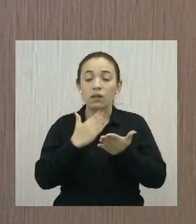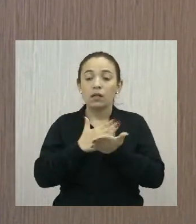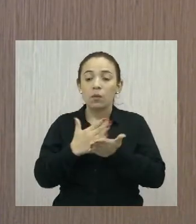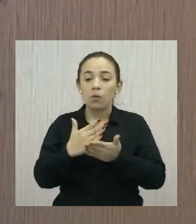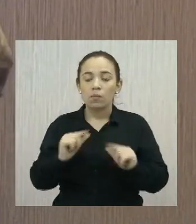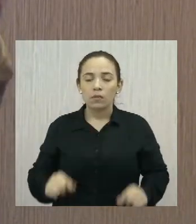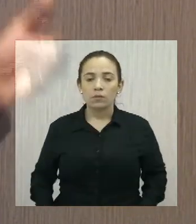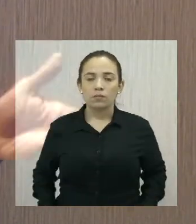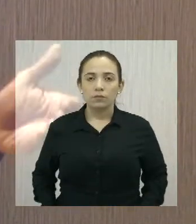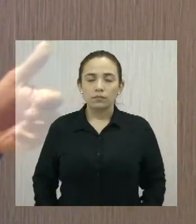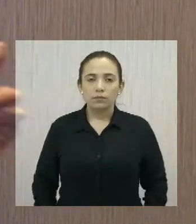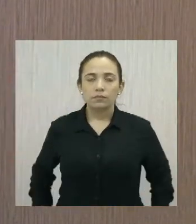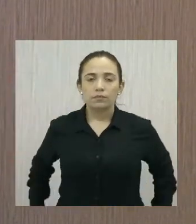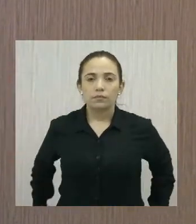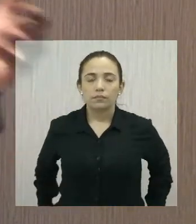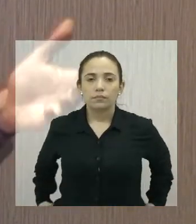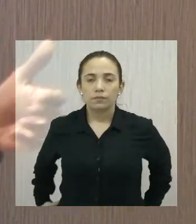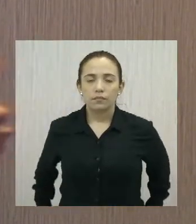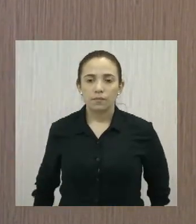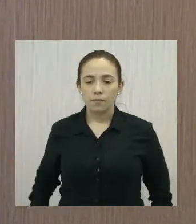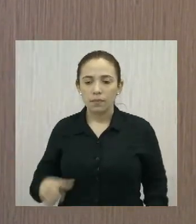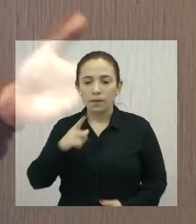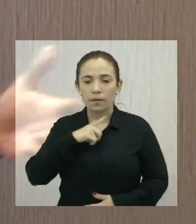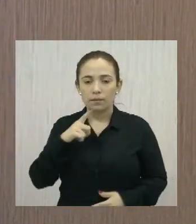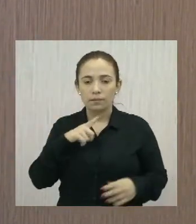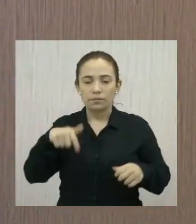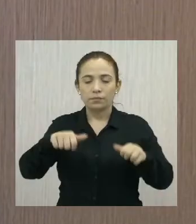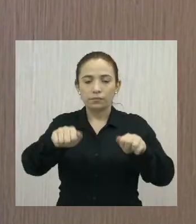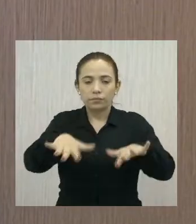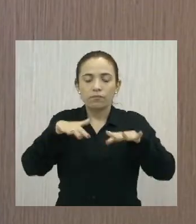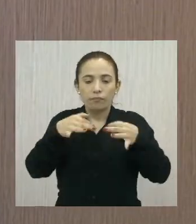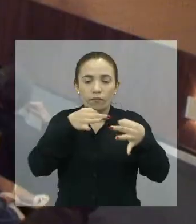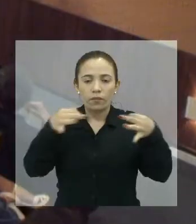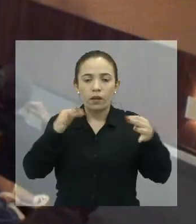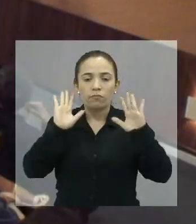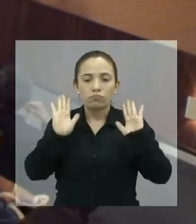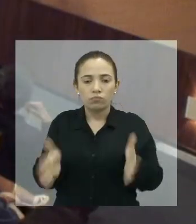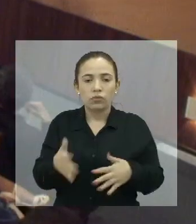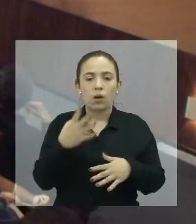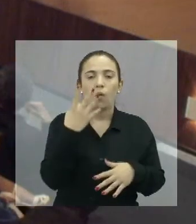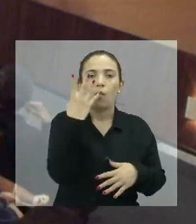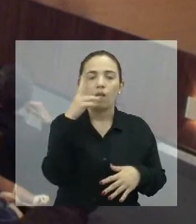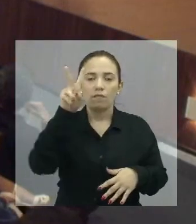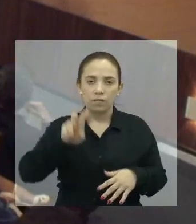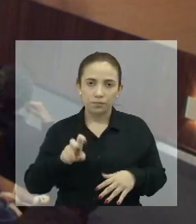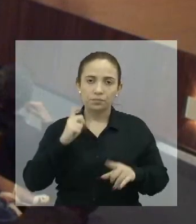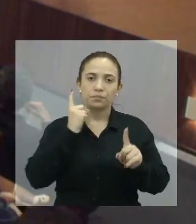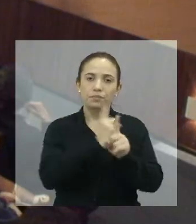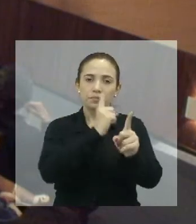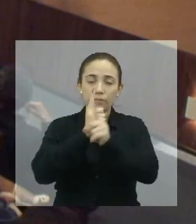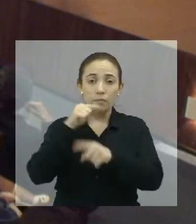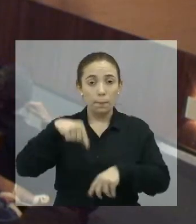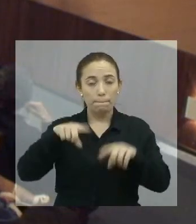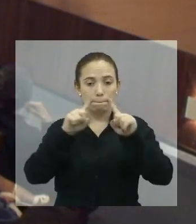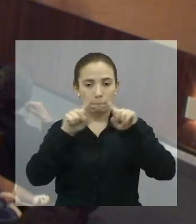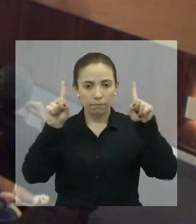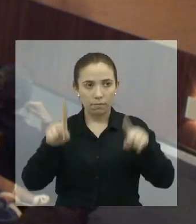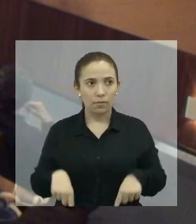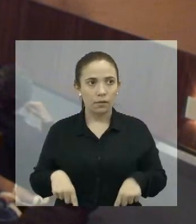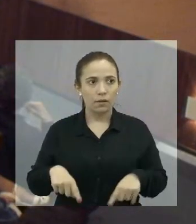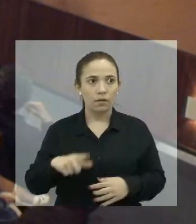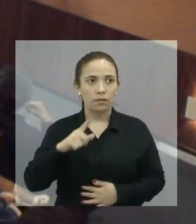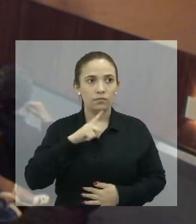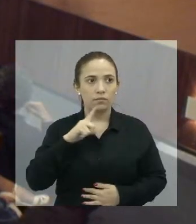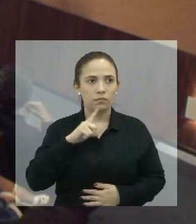respeito, aliás, presidente, mais uma audiência pública, a 4ª. A gente pode avaliar que para um projeto como esse, complexo de 1000